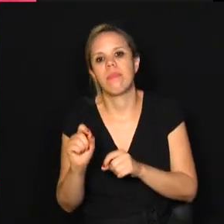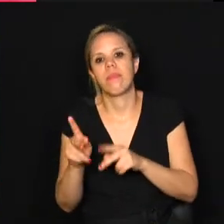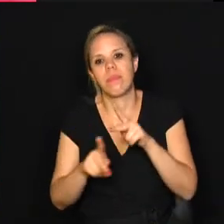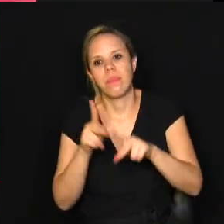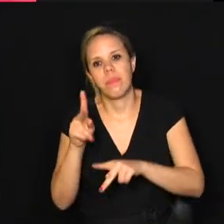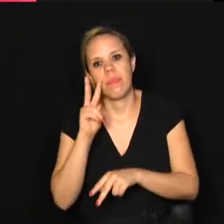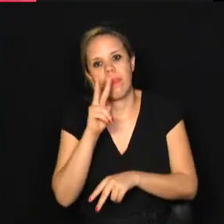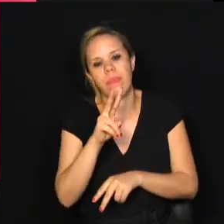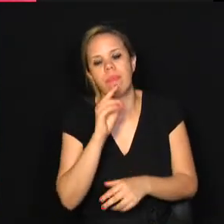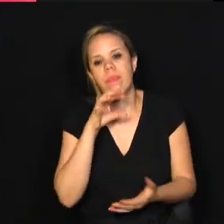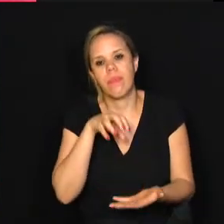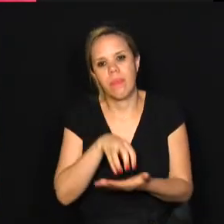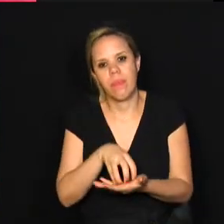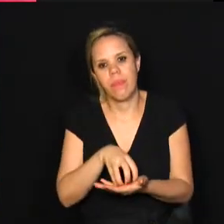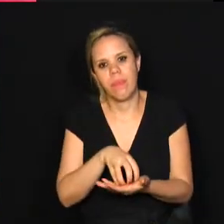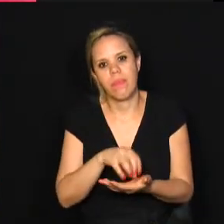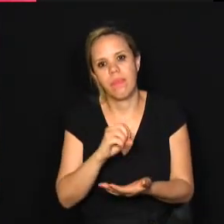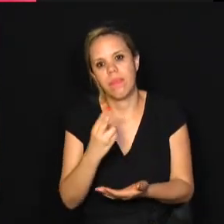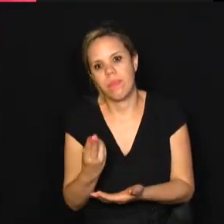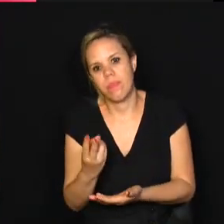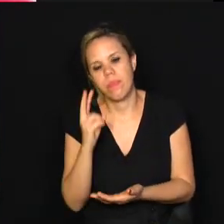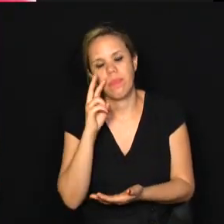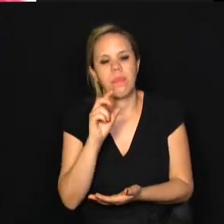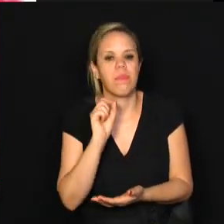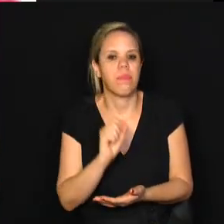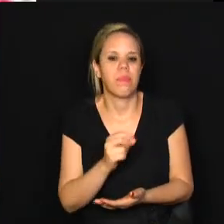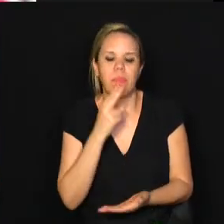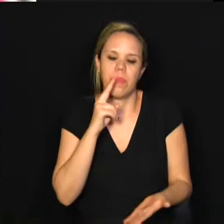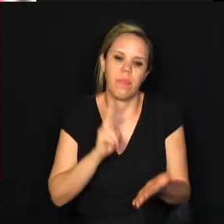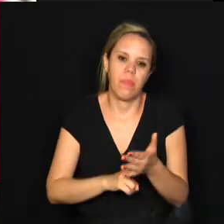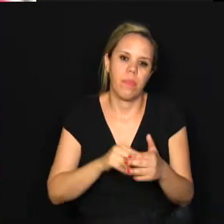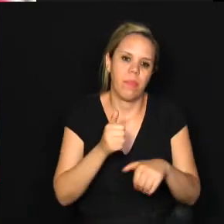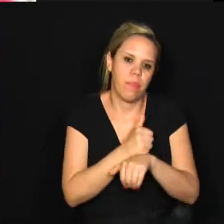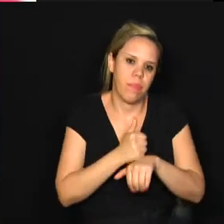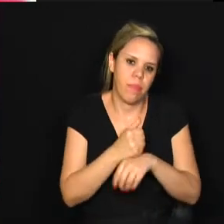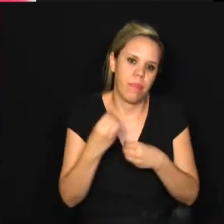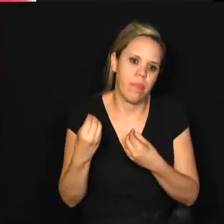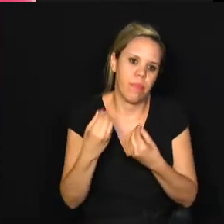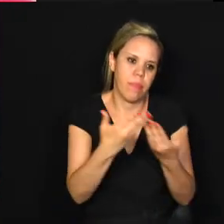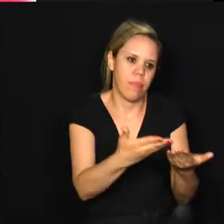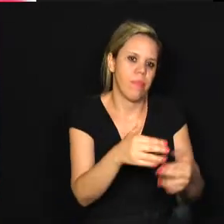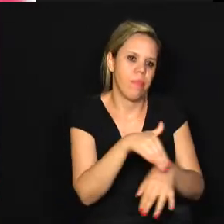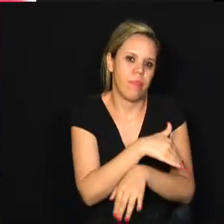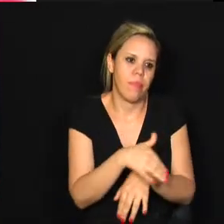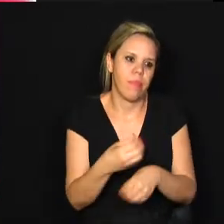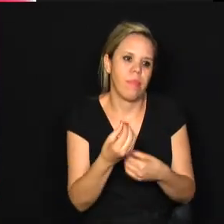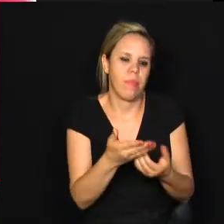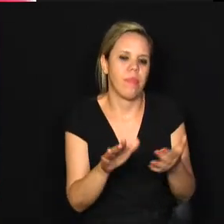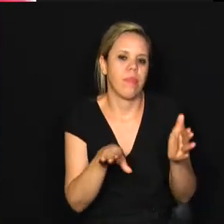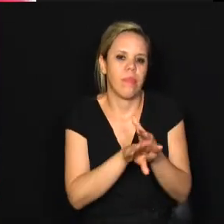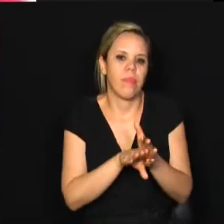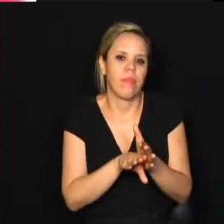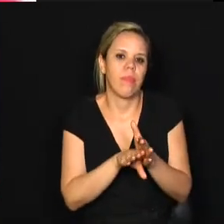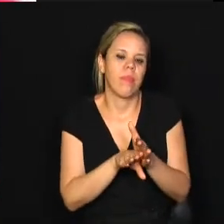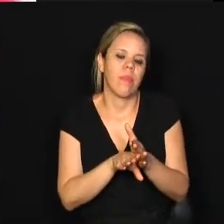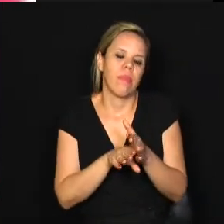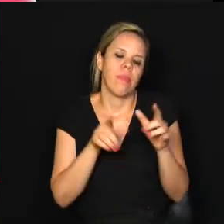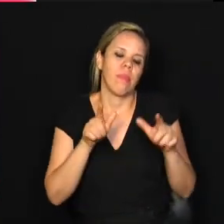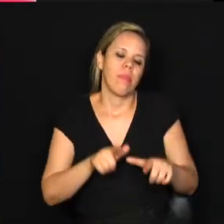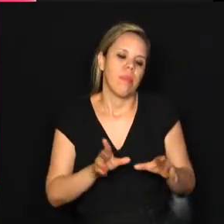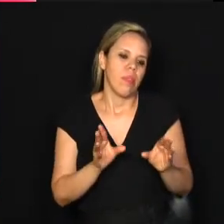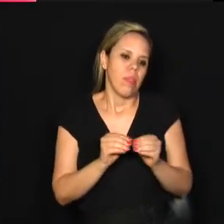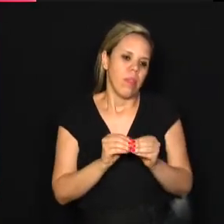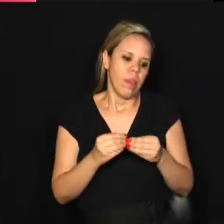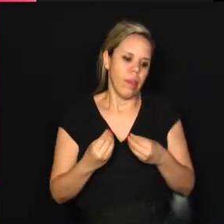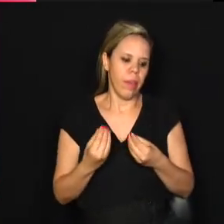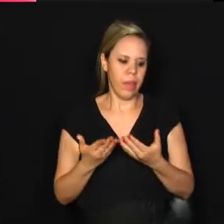numa agência ou que vê o carteiro ou a viatura entregando as encomendas na rua. Até chegar nesse ponto, que é o ponto final da